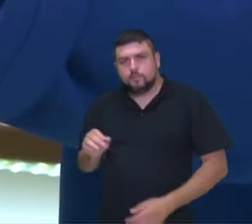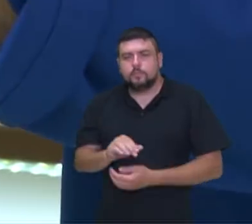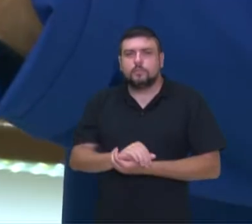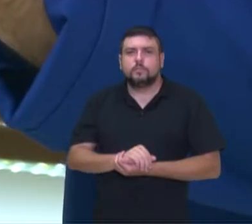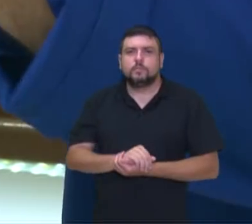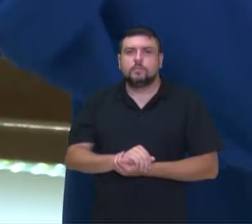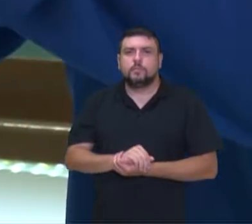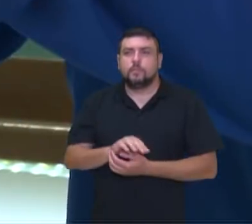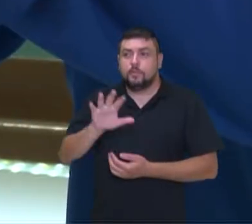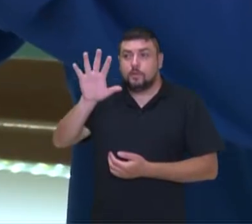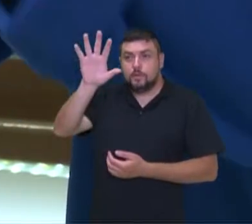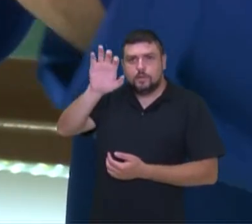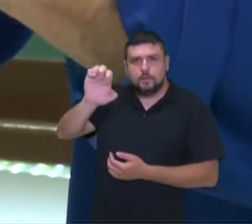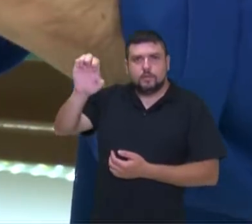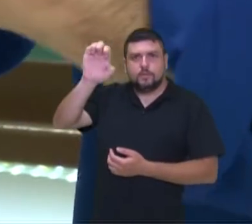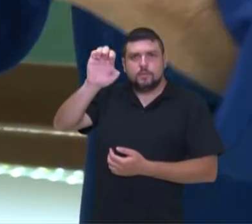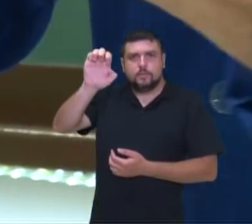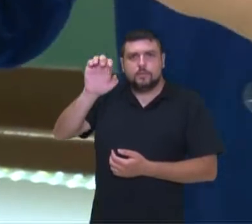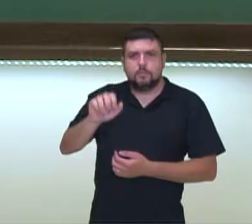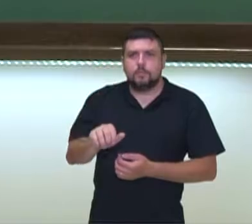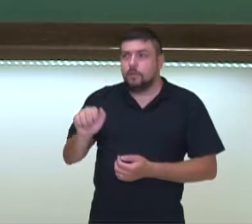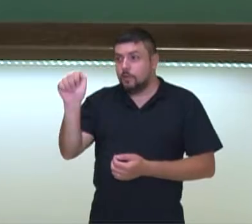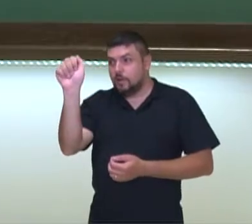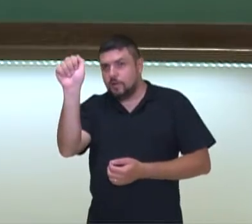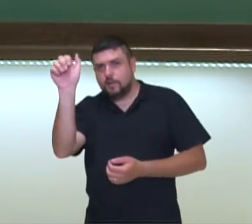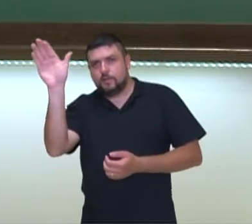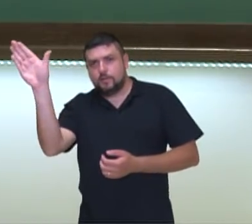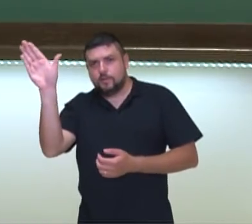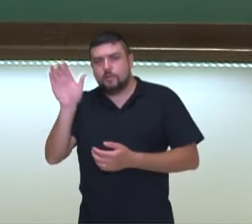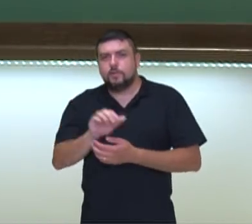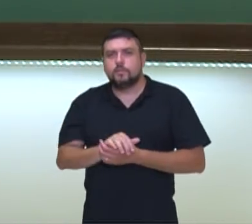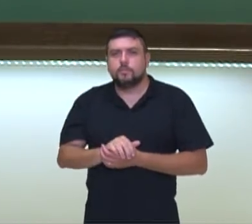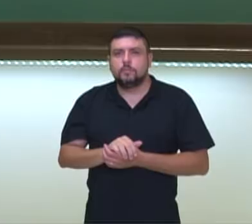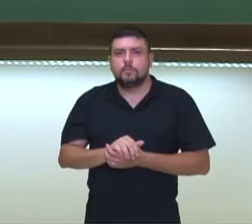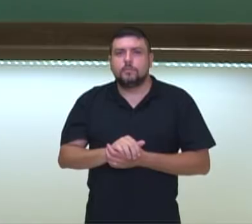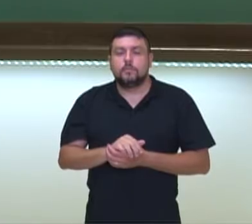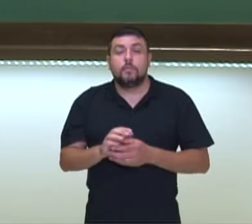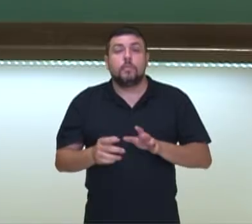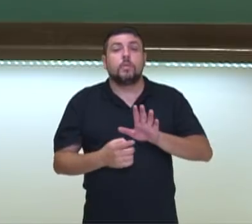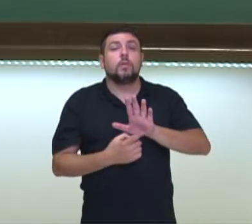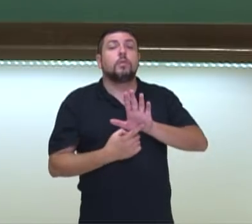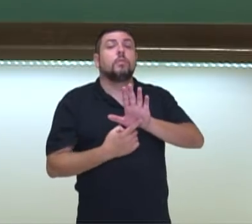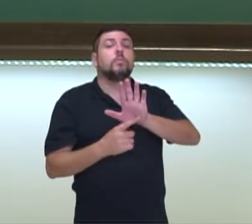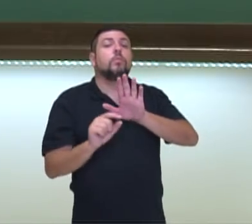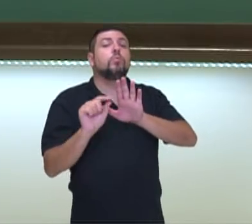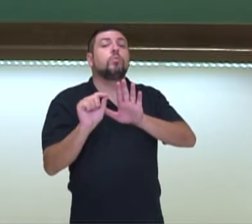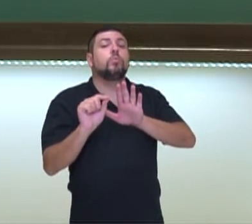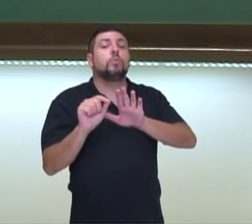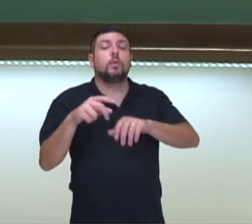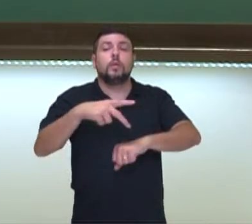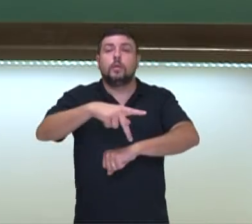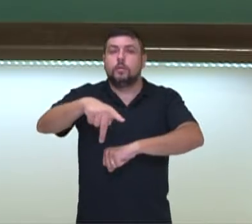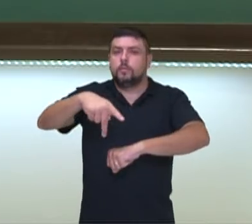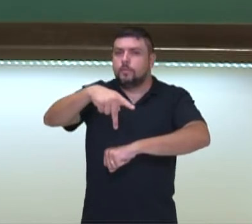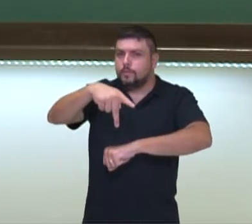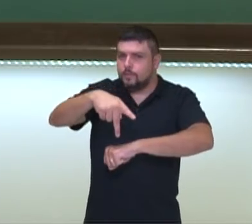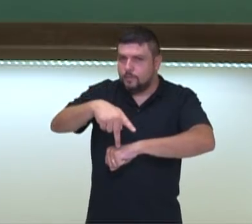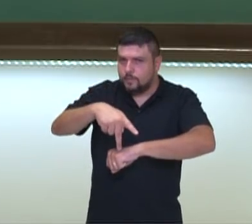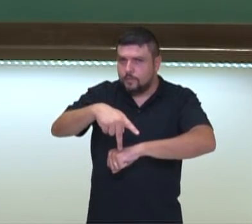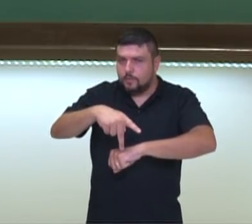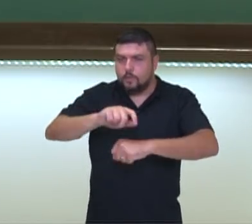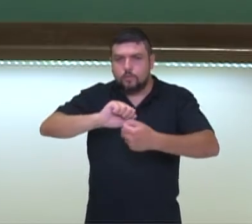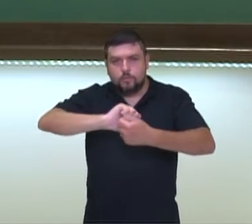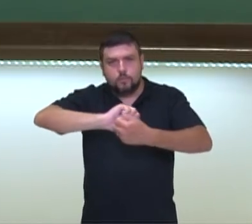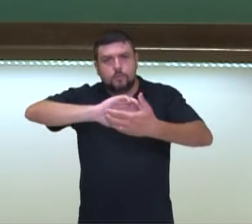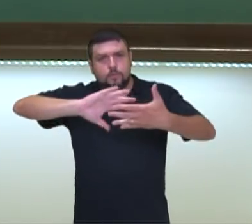a Europa, a Ásia, eu estou mostrando os países, os continentes. Então,